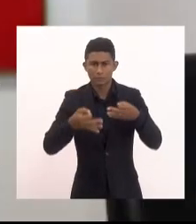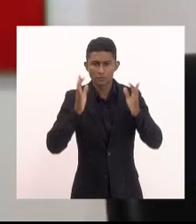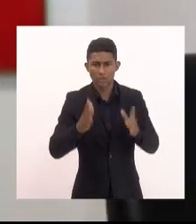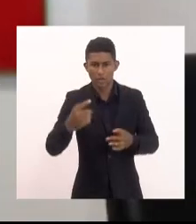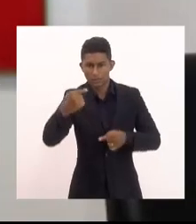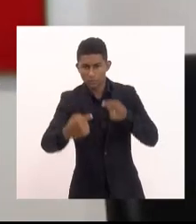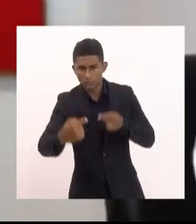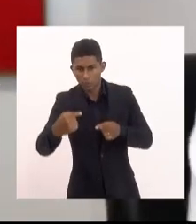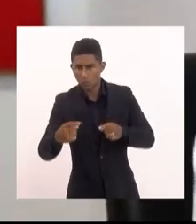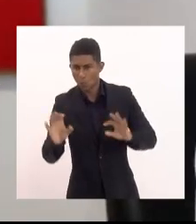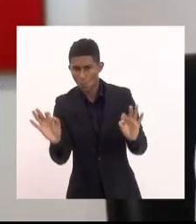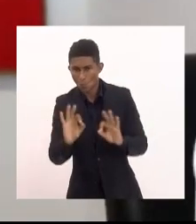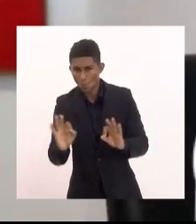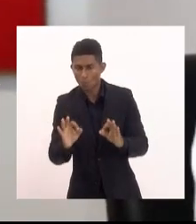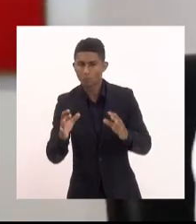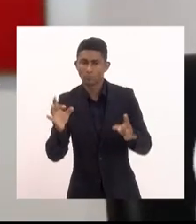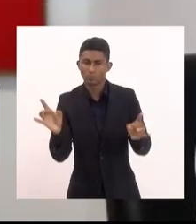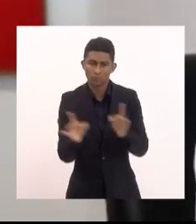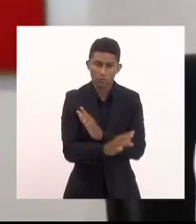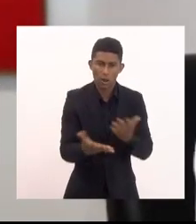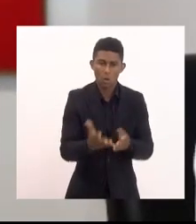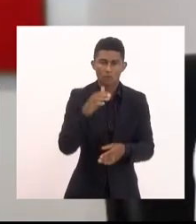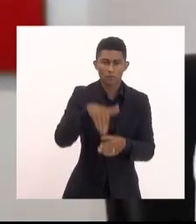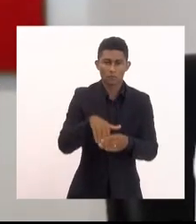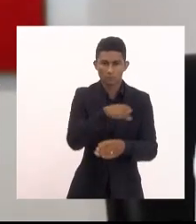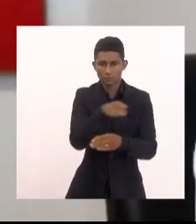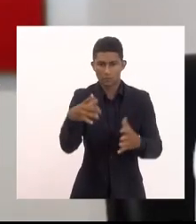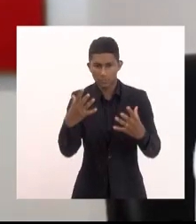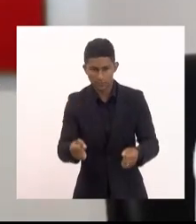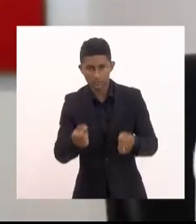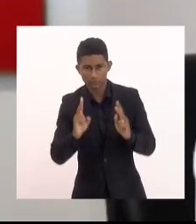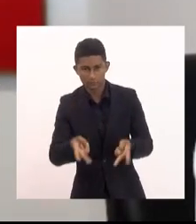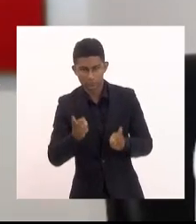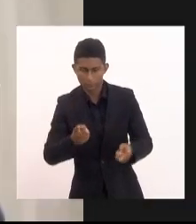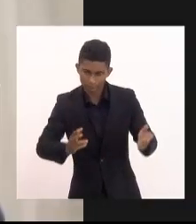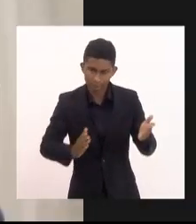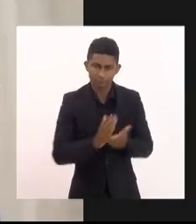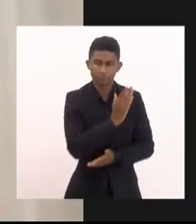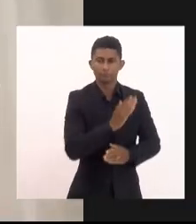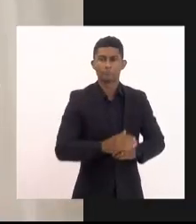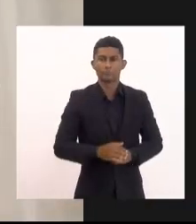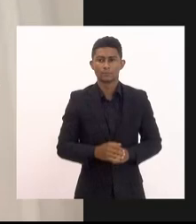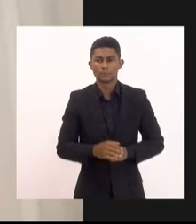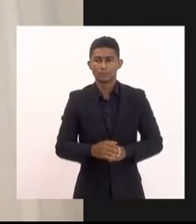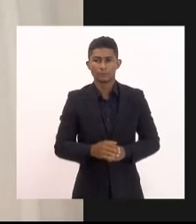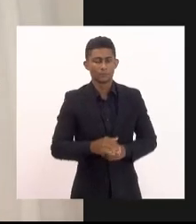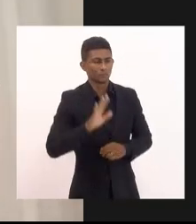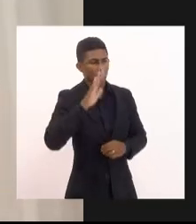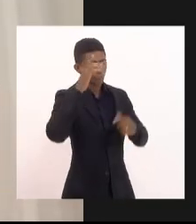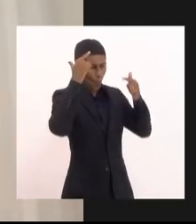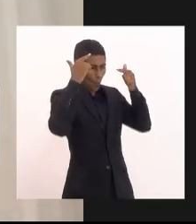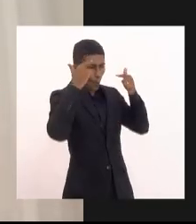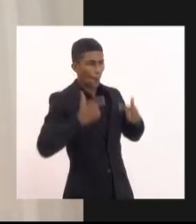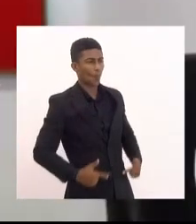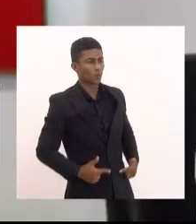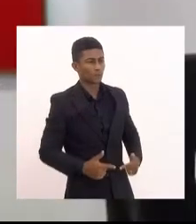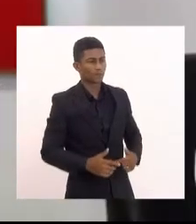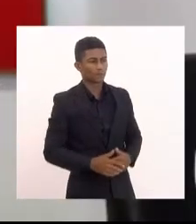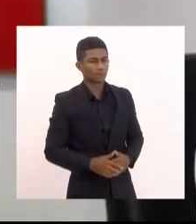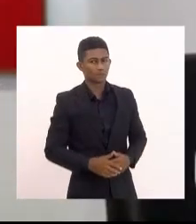não havendo quem queira discutir, encerra a discussão e em votação, os senhores que aprovam permaneçam como estão, aprovados. Em primeira abstenção. Contrário,